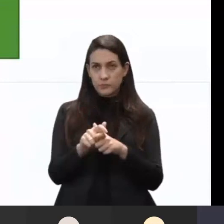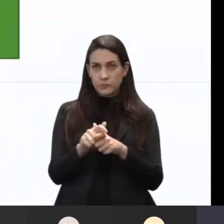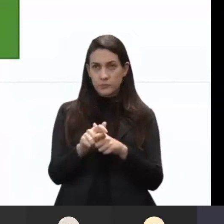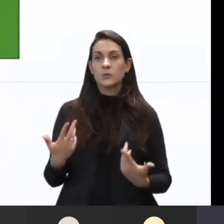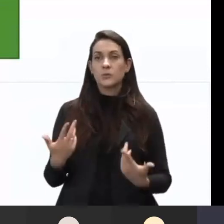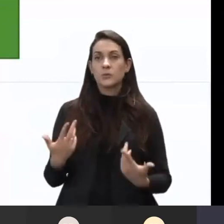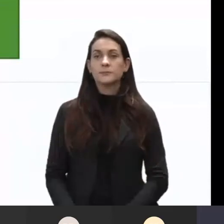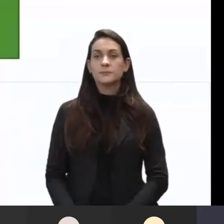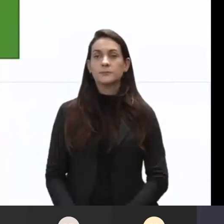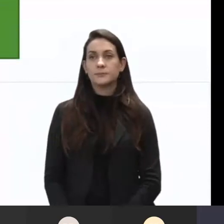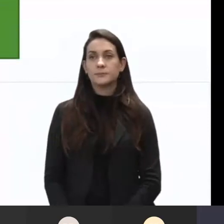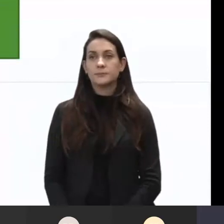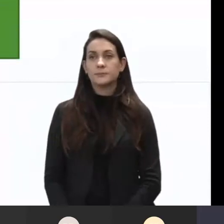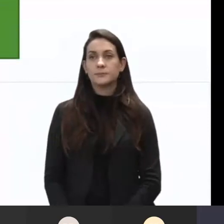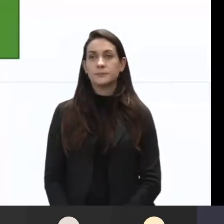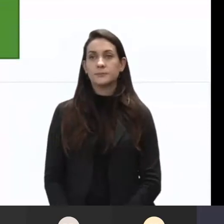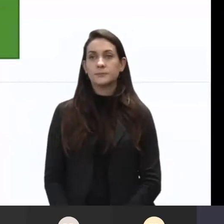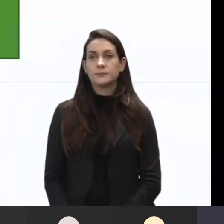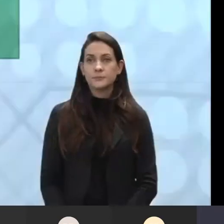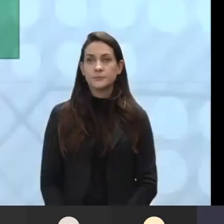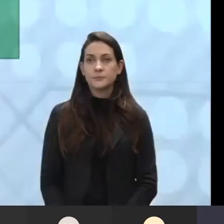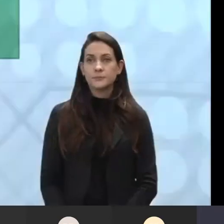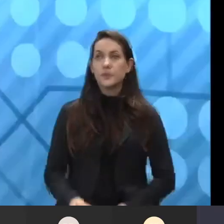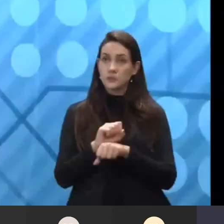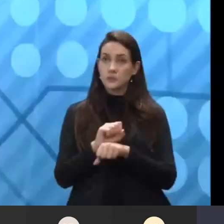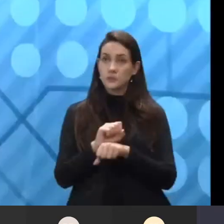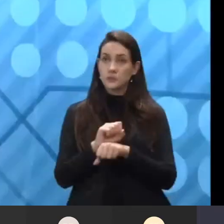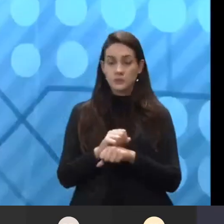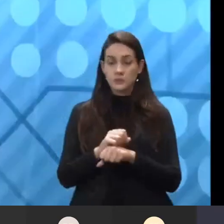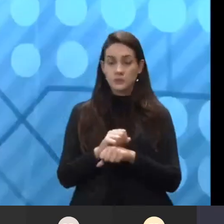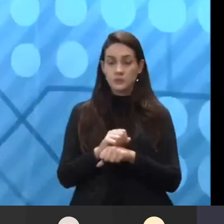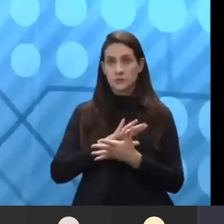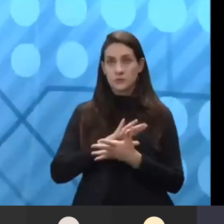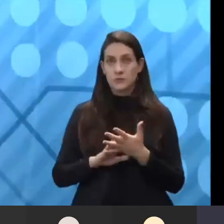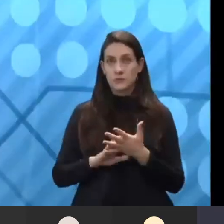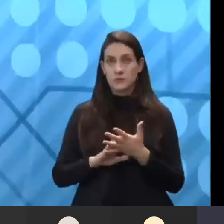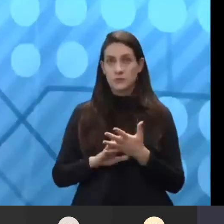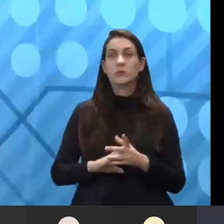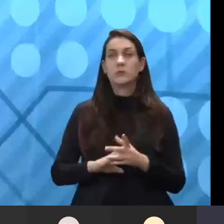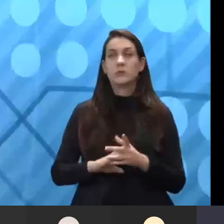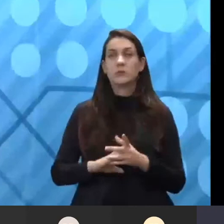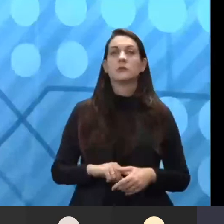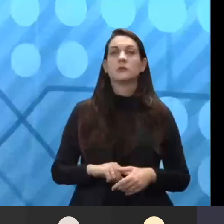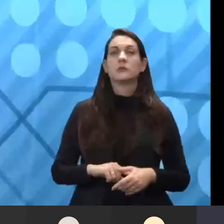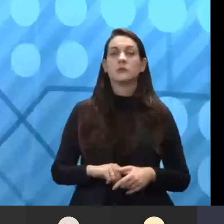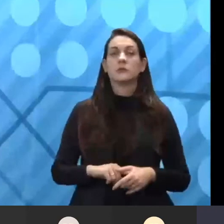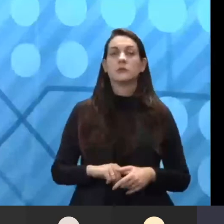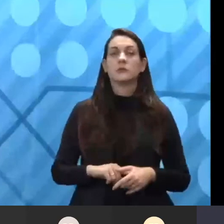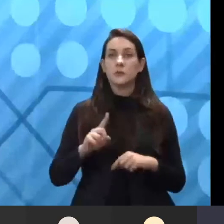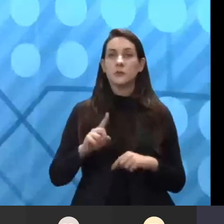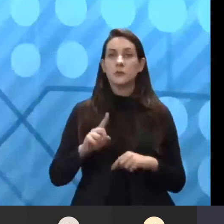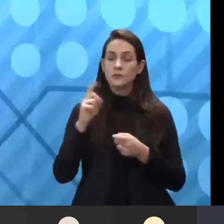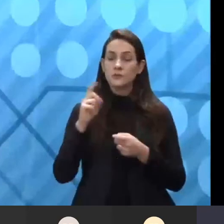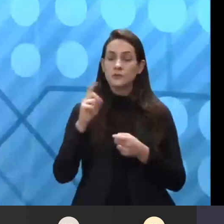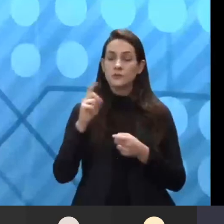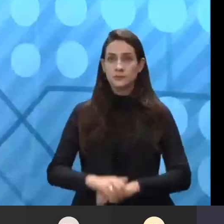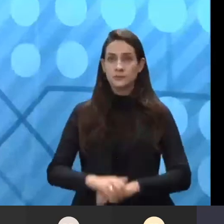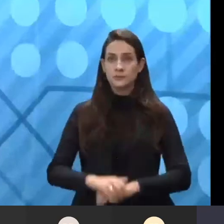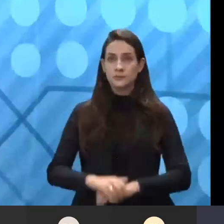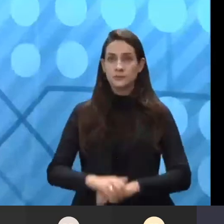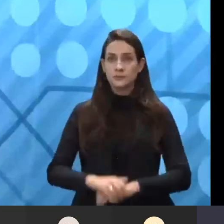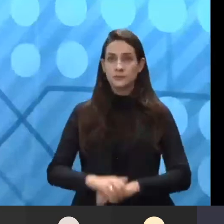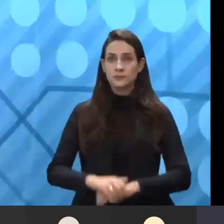desse micro-organismo. Você terá uns minutinhos para resolver e desempenhar essa atividade e voltamos em breve.